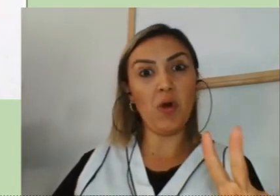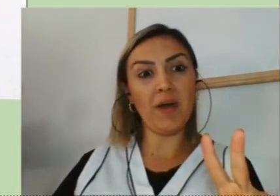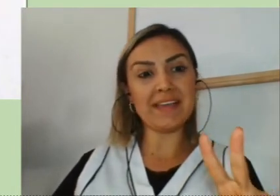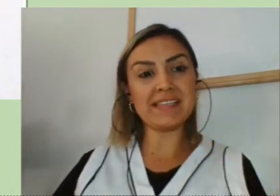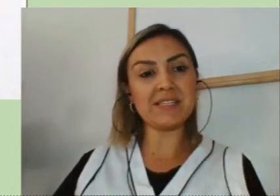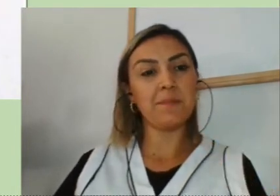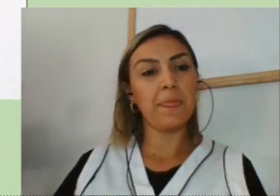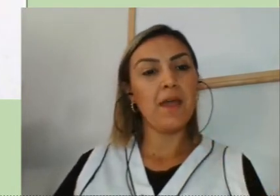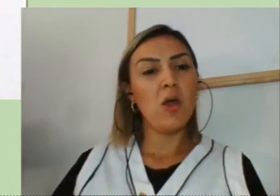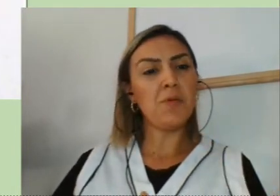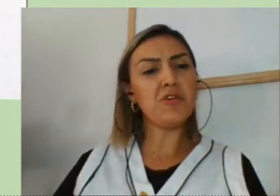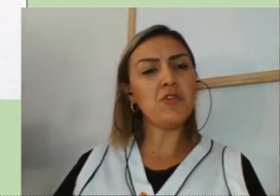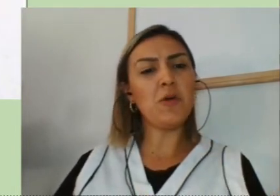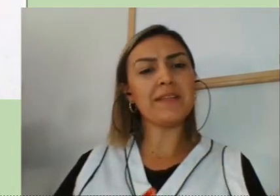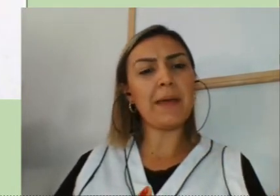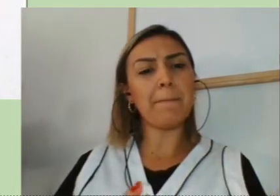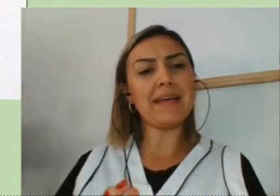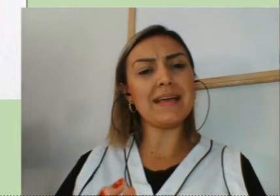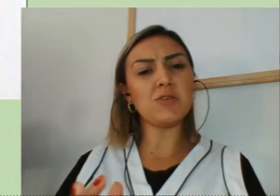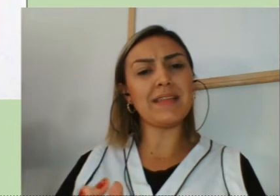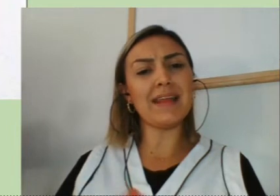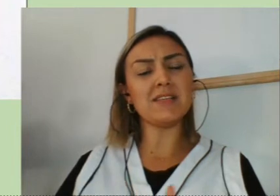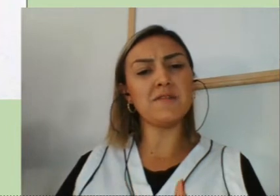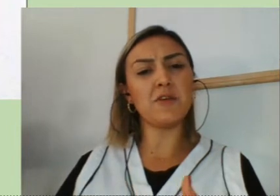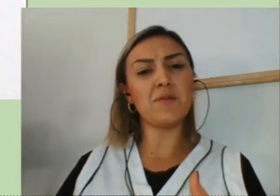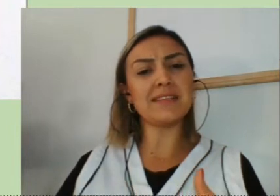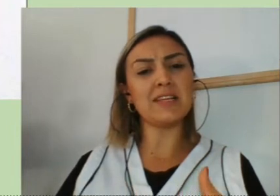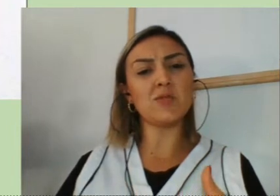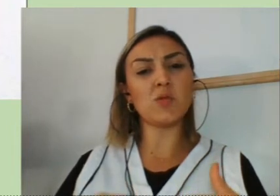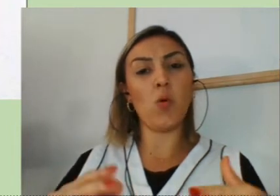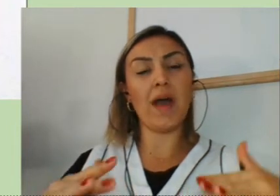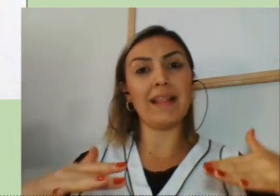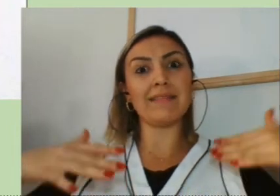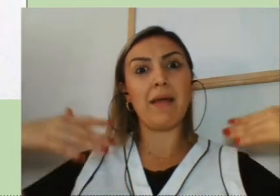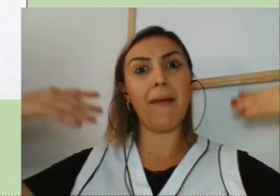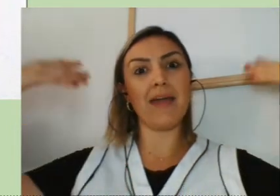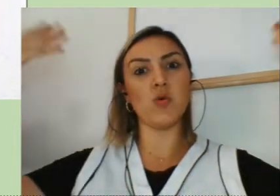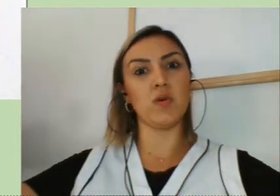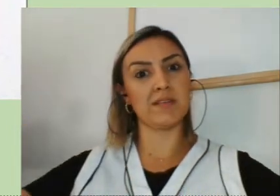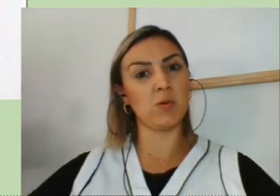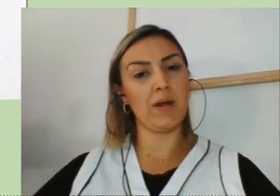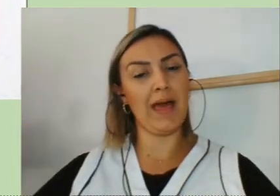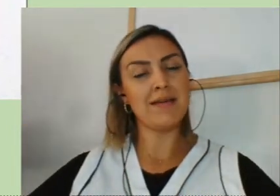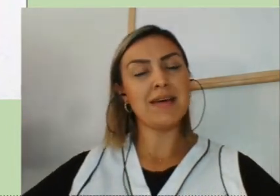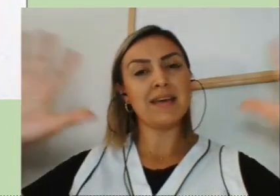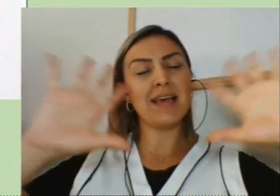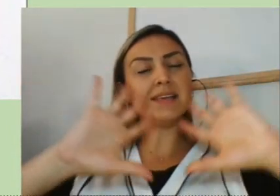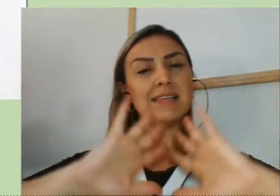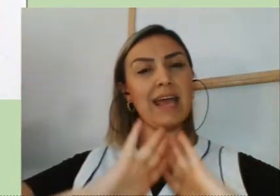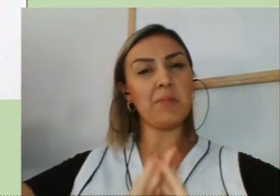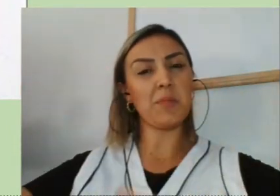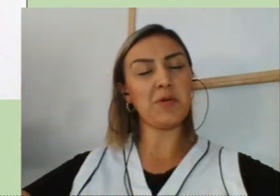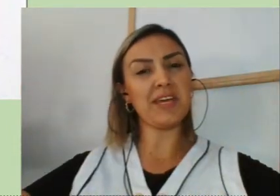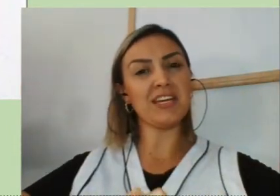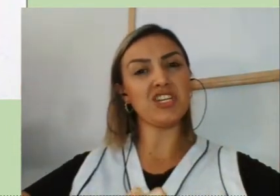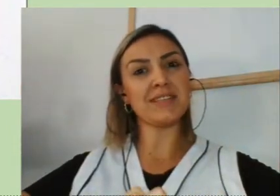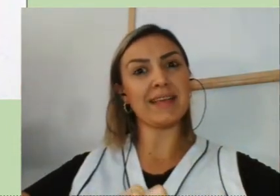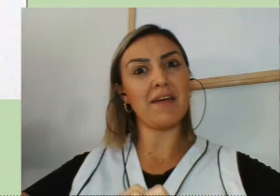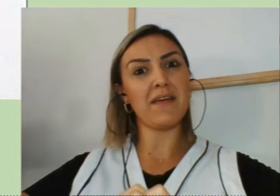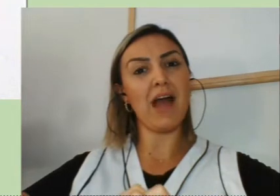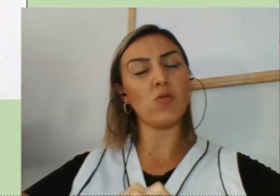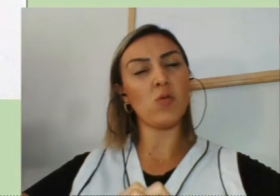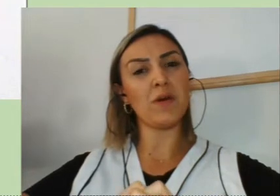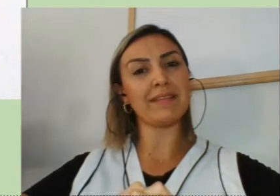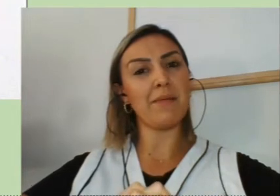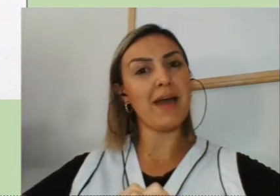Número 2. Por que o nome da empresa e o endereço foram escritos com a letra maiúscula? Quem se lembra por que a gente